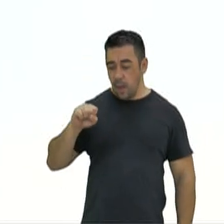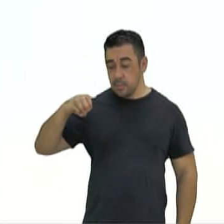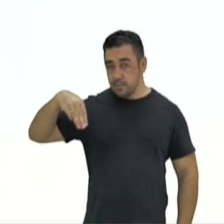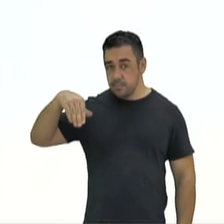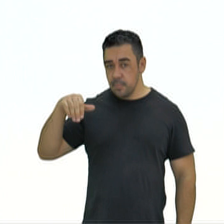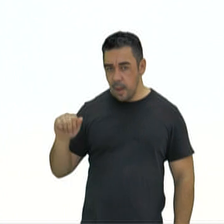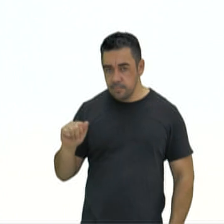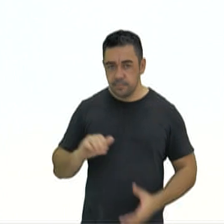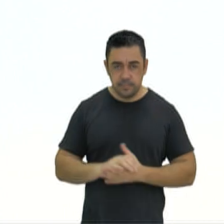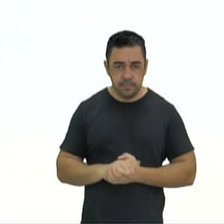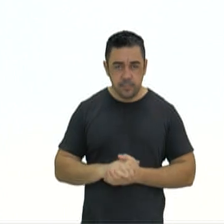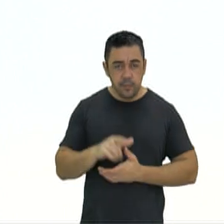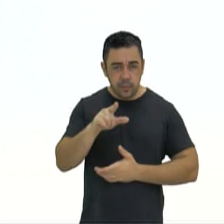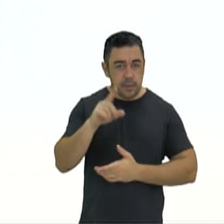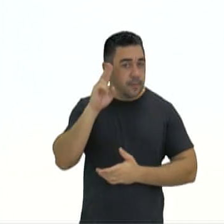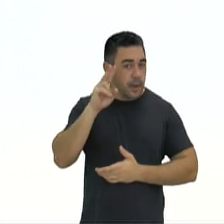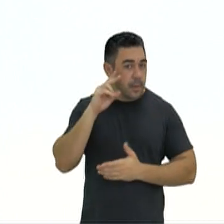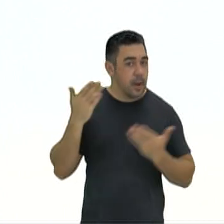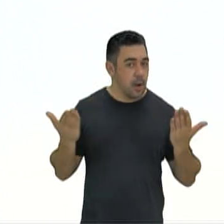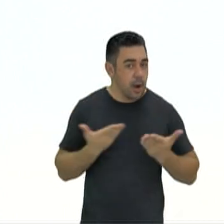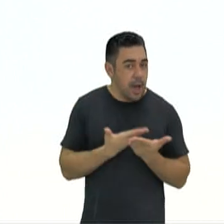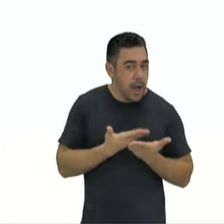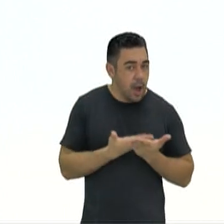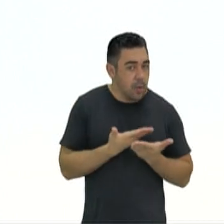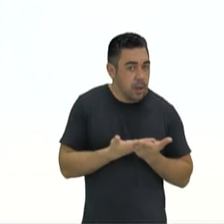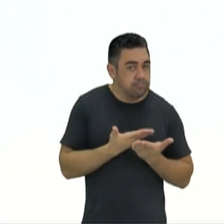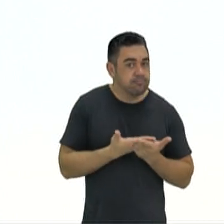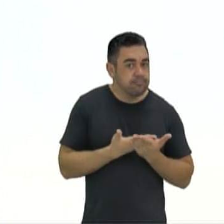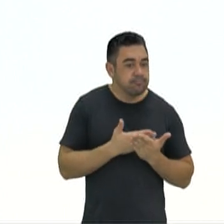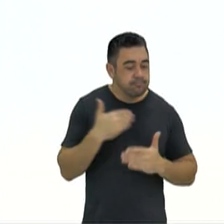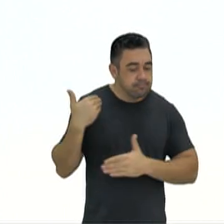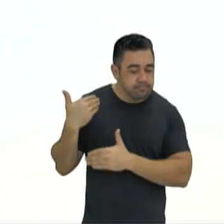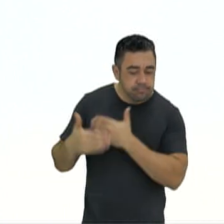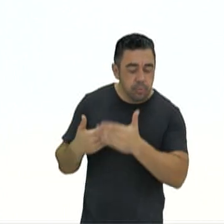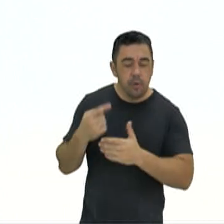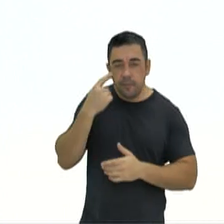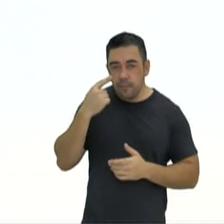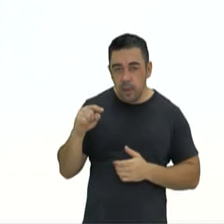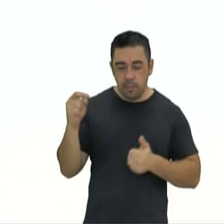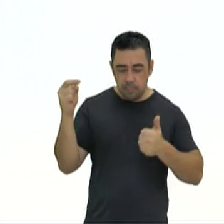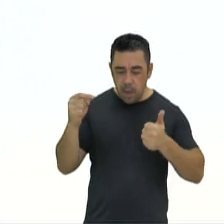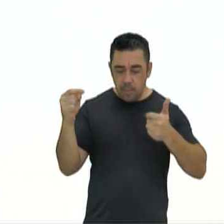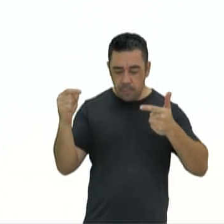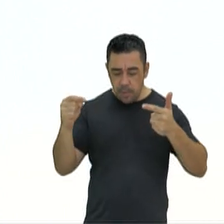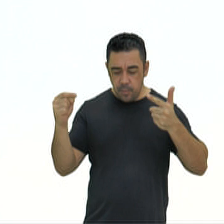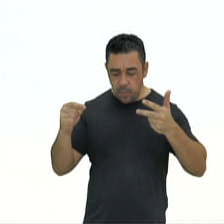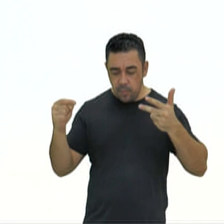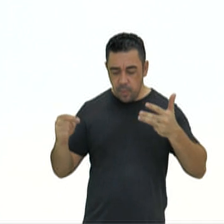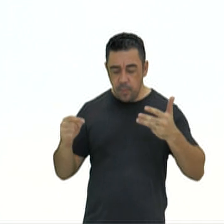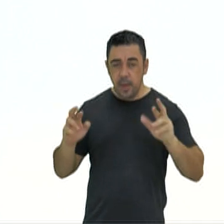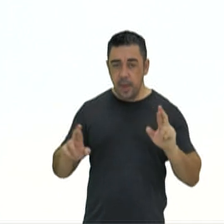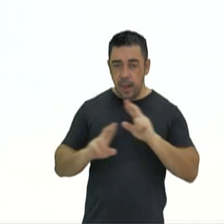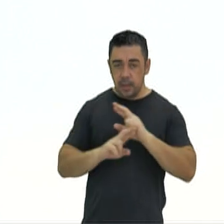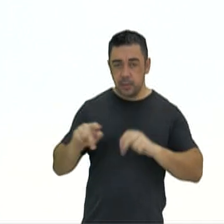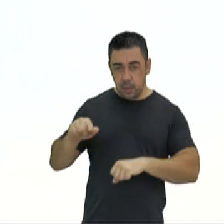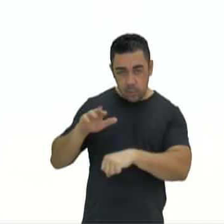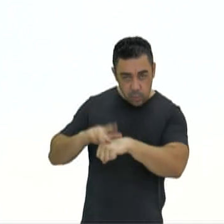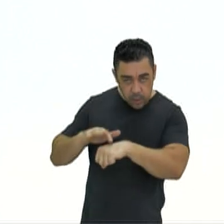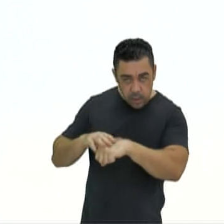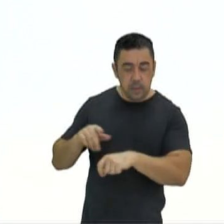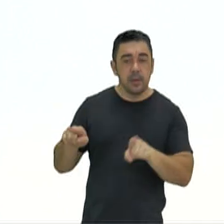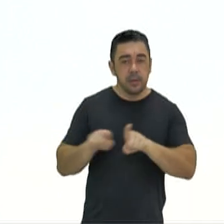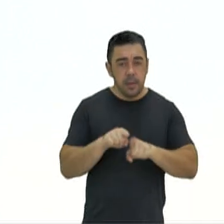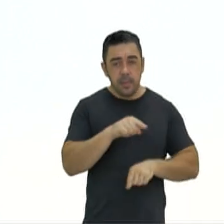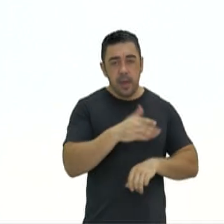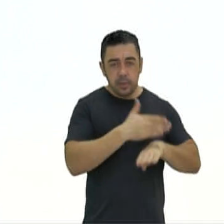Então, vocês vão relembrar o que foi falado aqui na aula, considerar os aspectos relativos à asma, à prática de